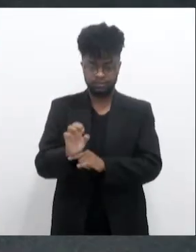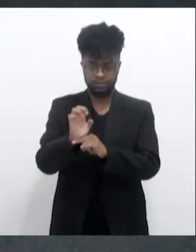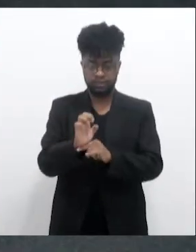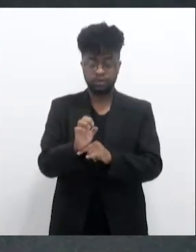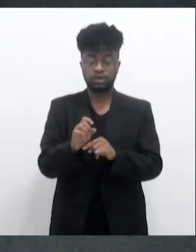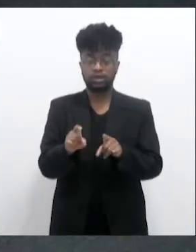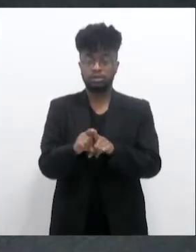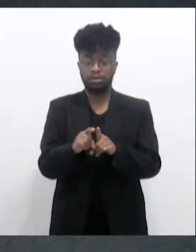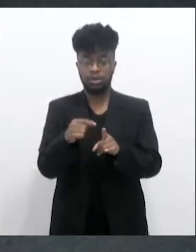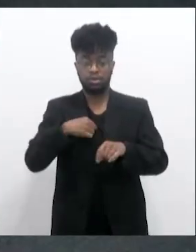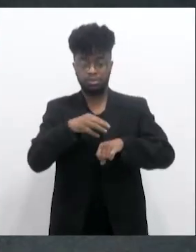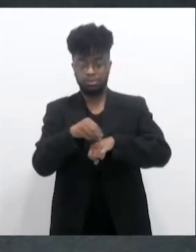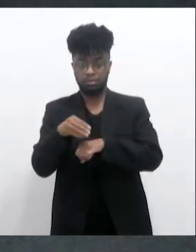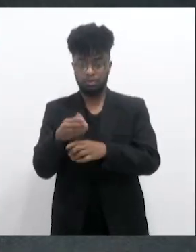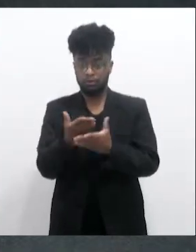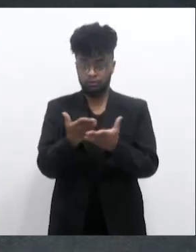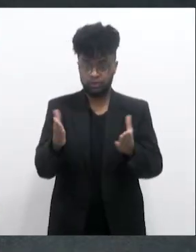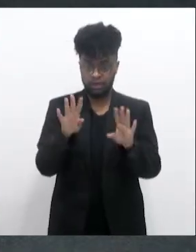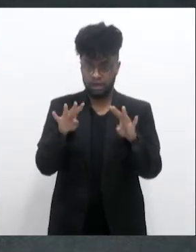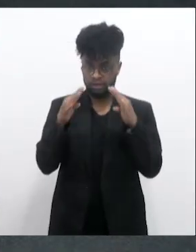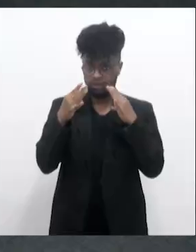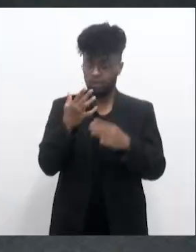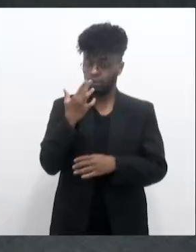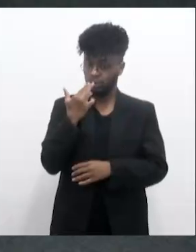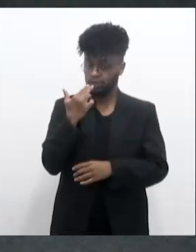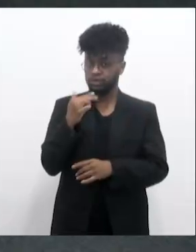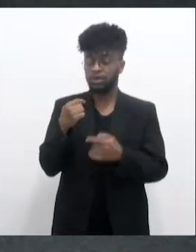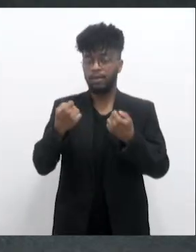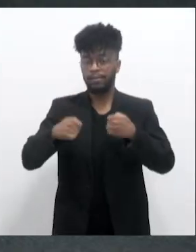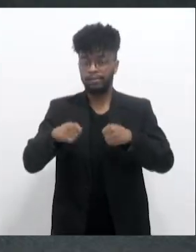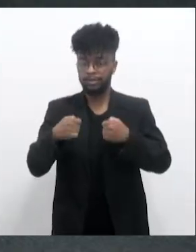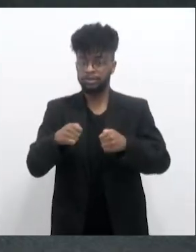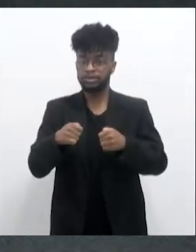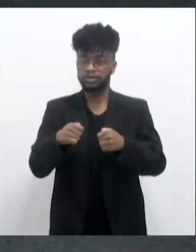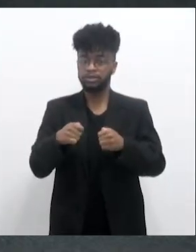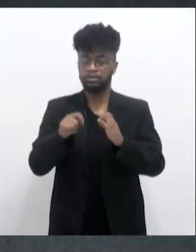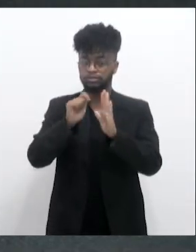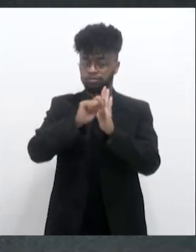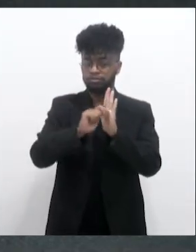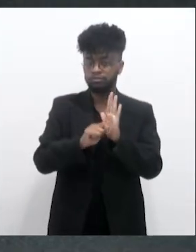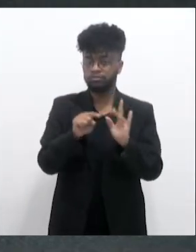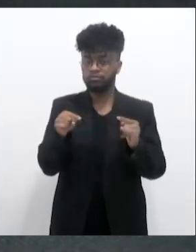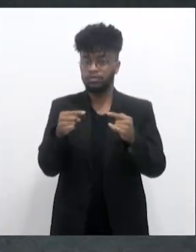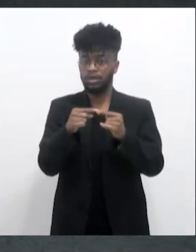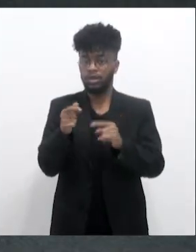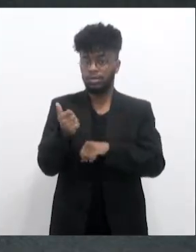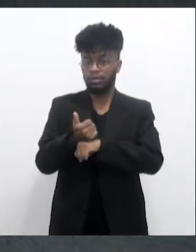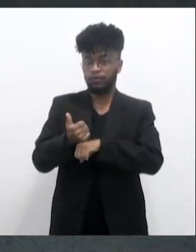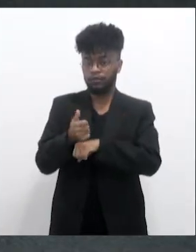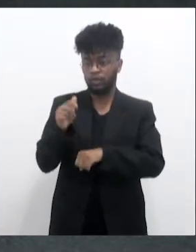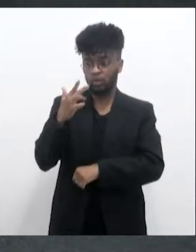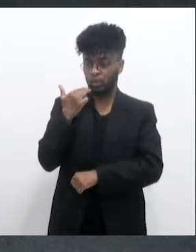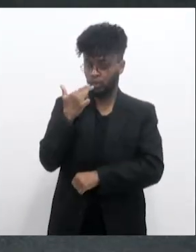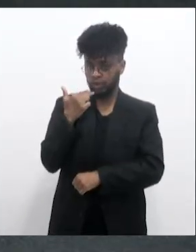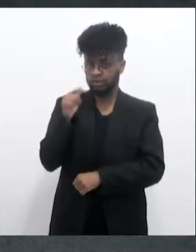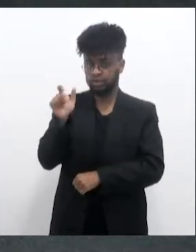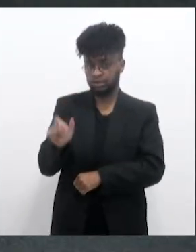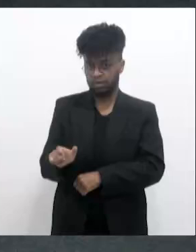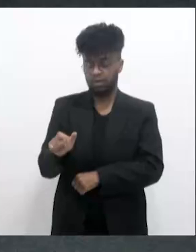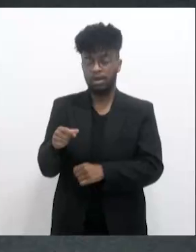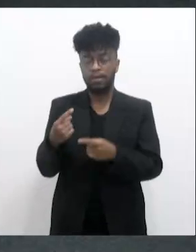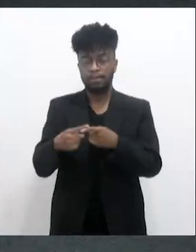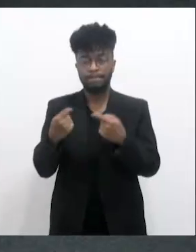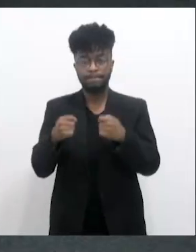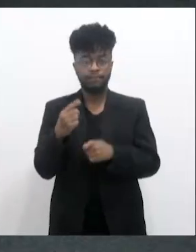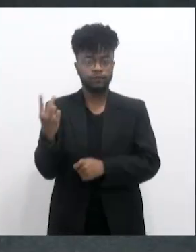todos que estão nos escutando, que a nutrição ela deve ser prescrita pelo nutricionista, né? Então nós temos